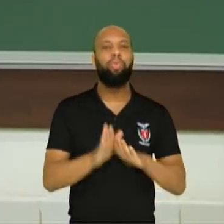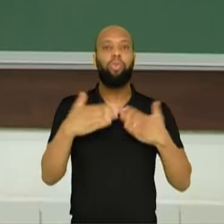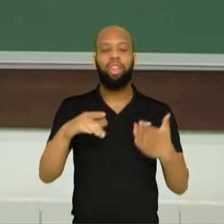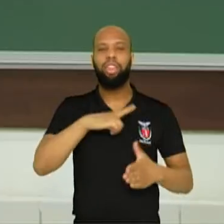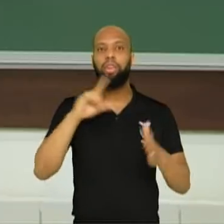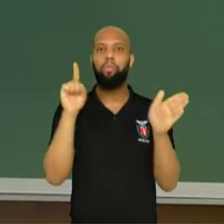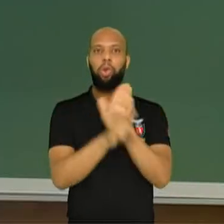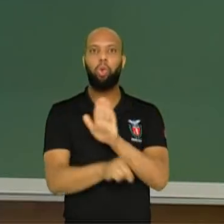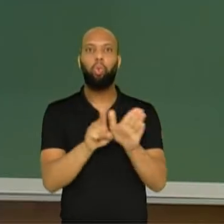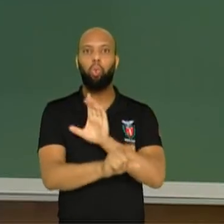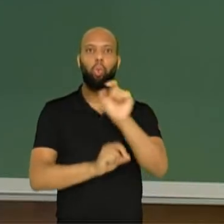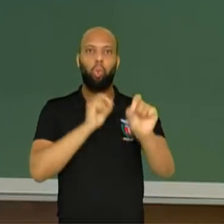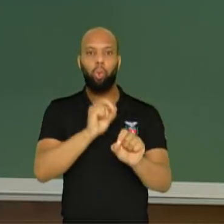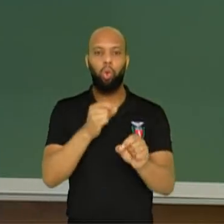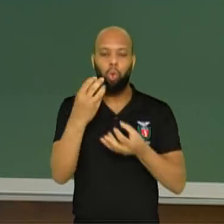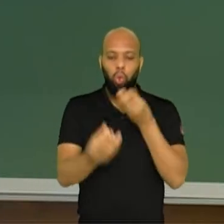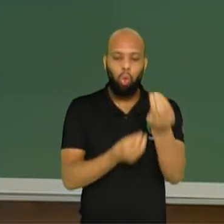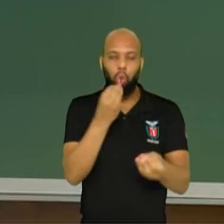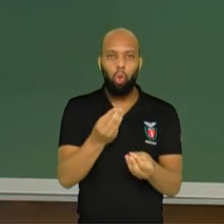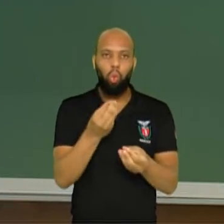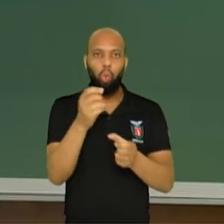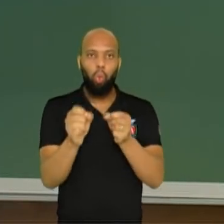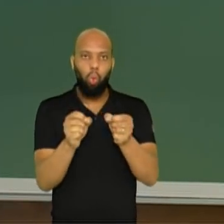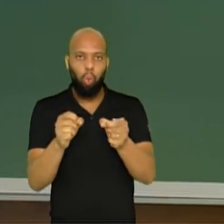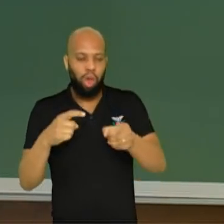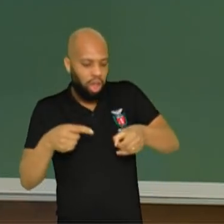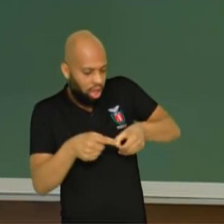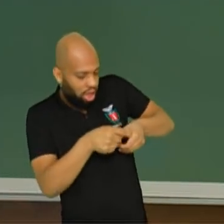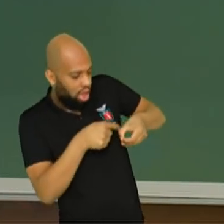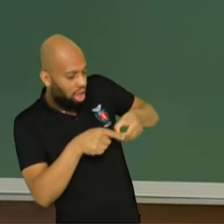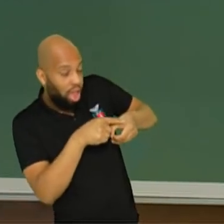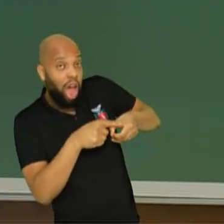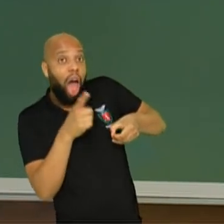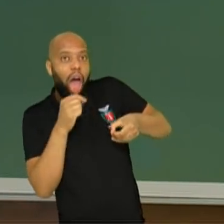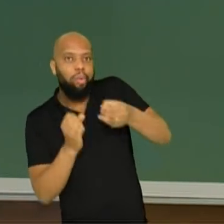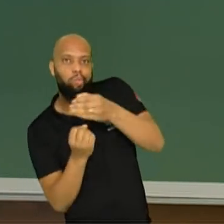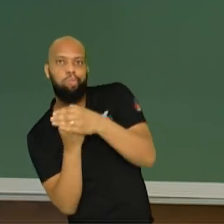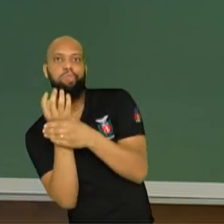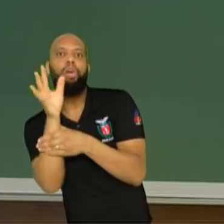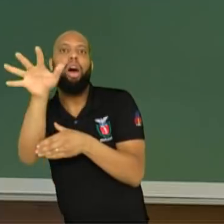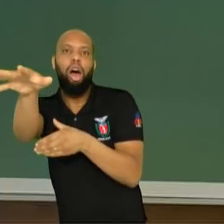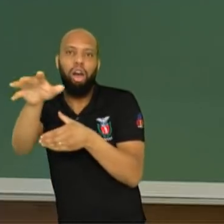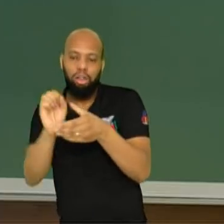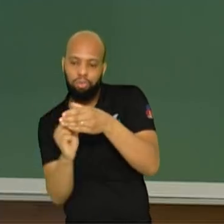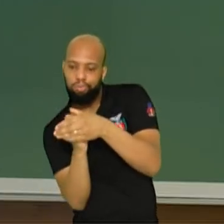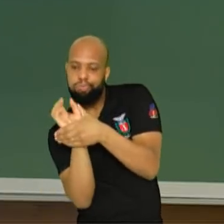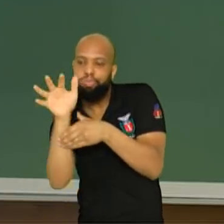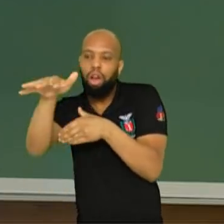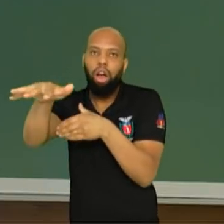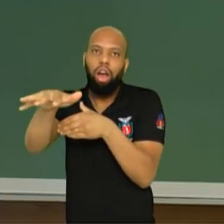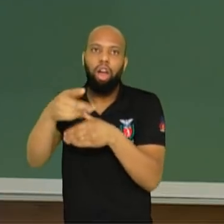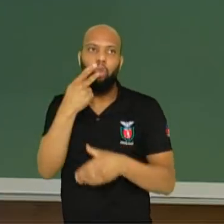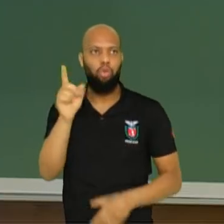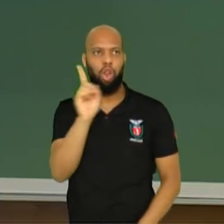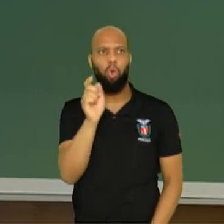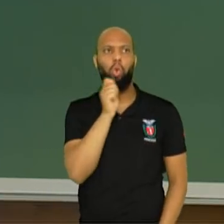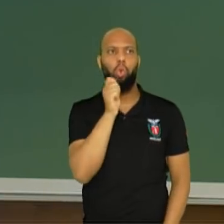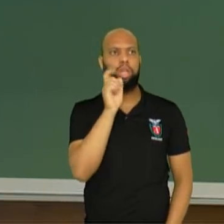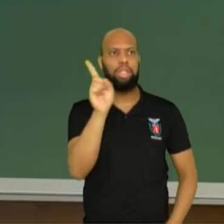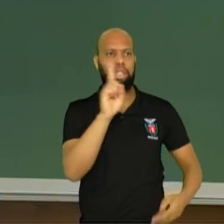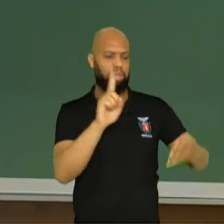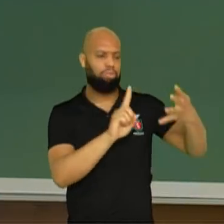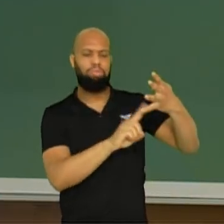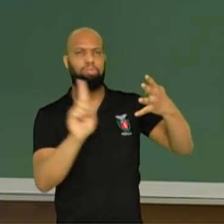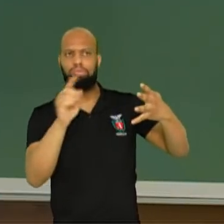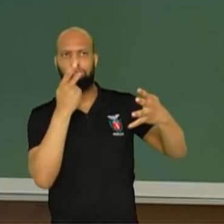Aqui está perguntando para você como se chama a abertura por onde a água sai. A gente ainda não falou de pinacosto, a gente ainda não